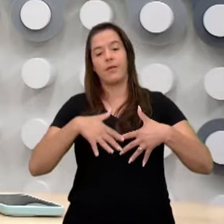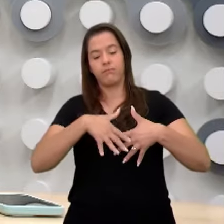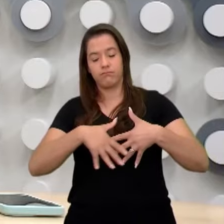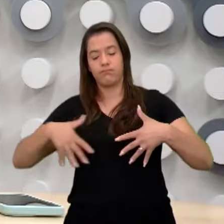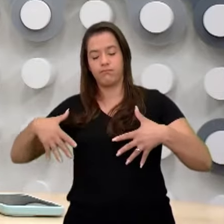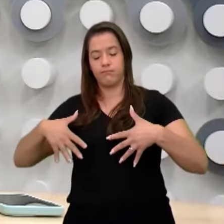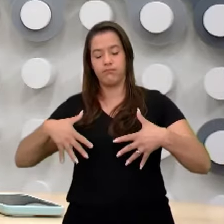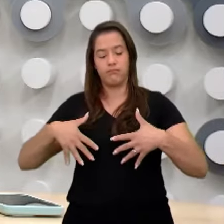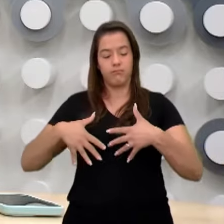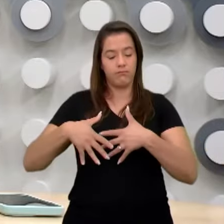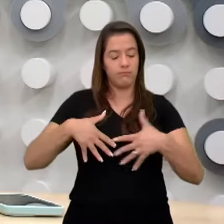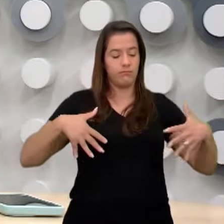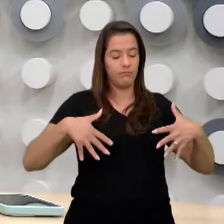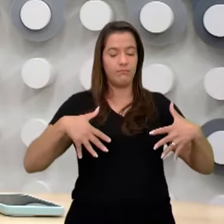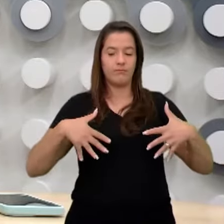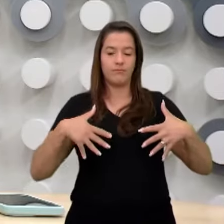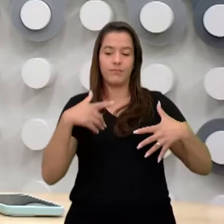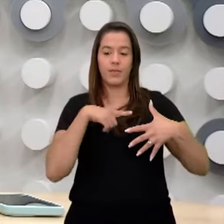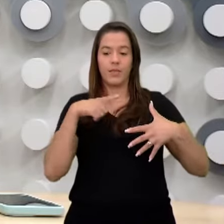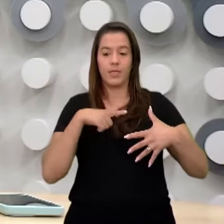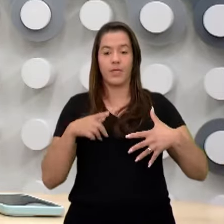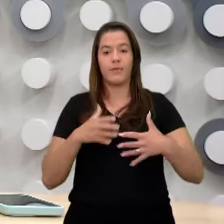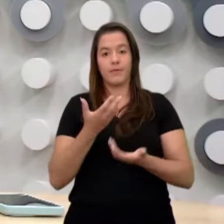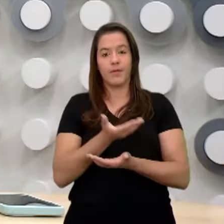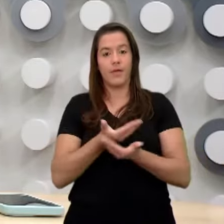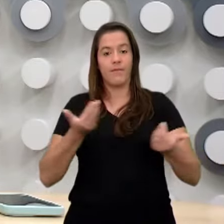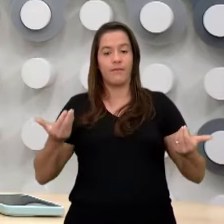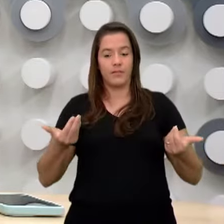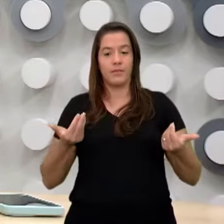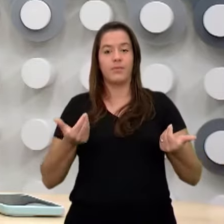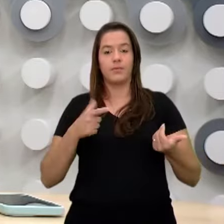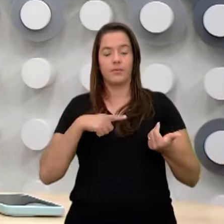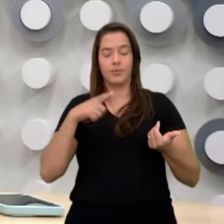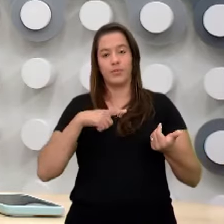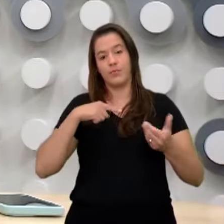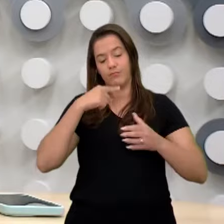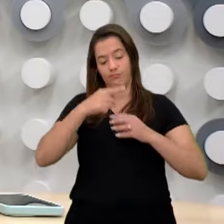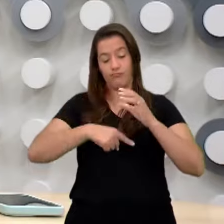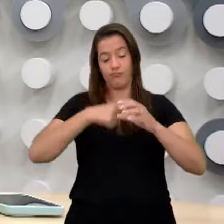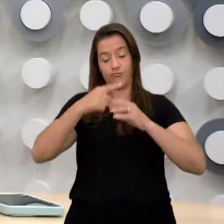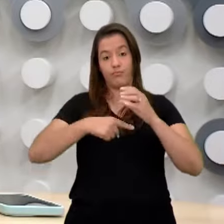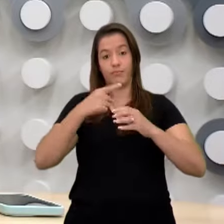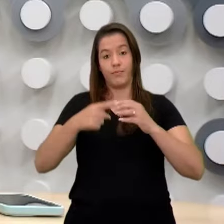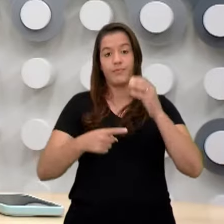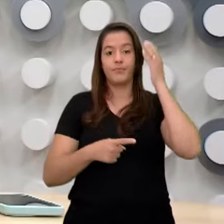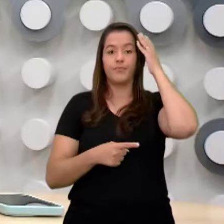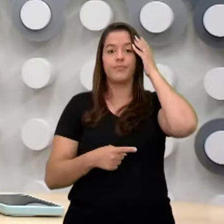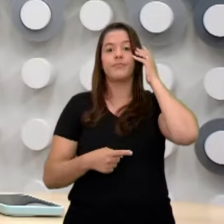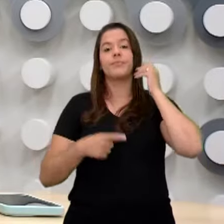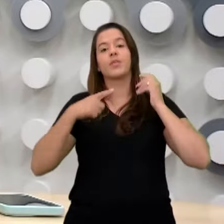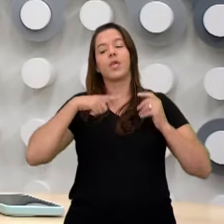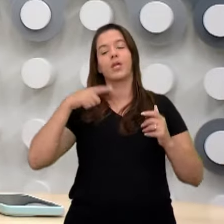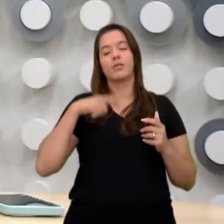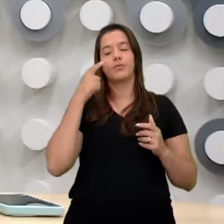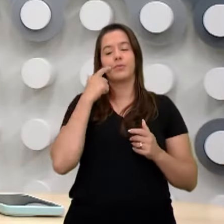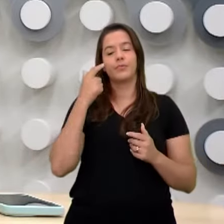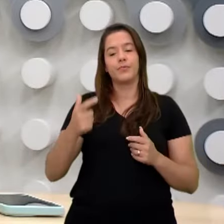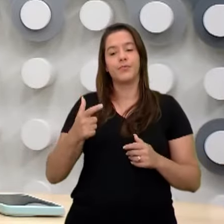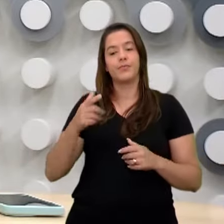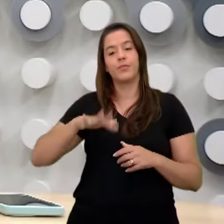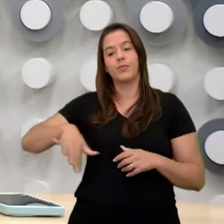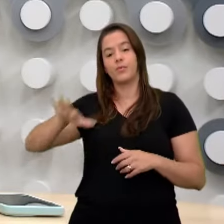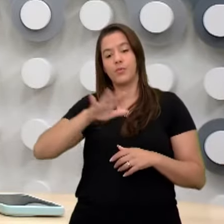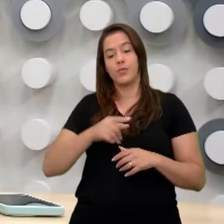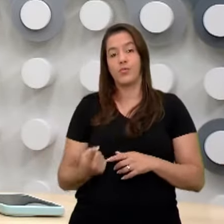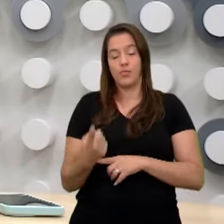aí no afastamento dos continentes, né? Então essa relação aí, né, que foi chamado aí de